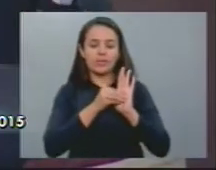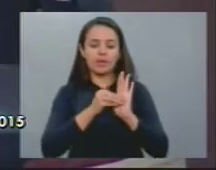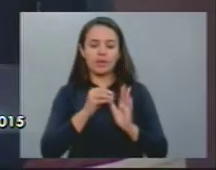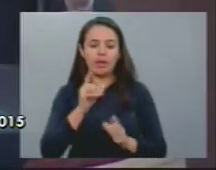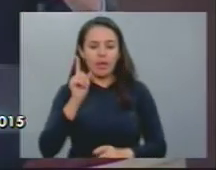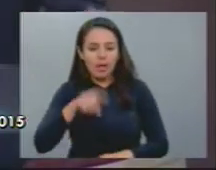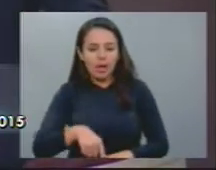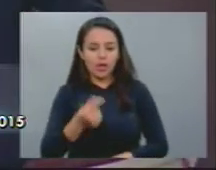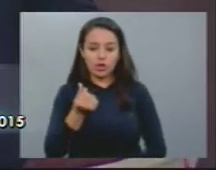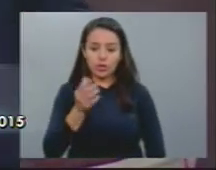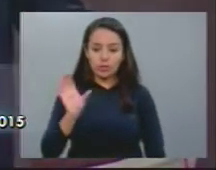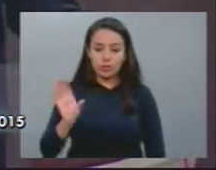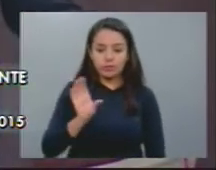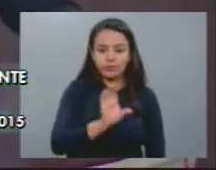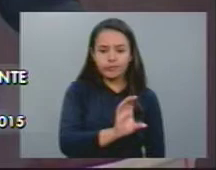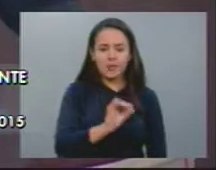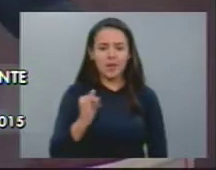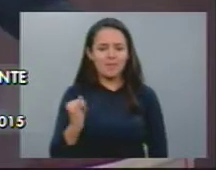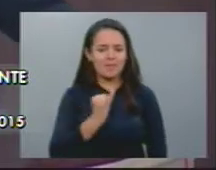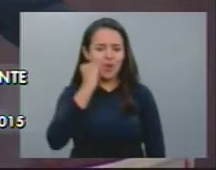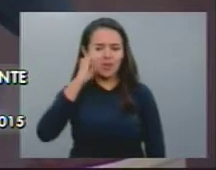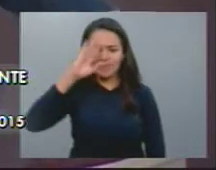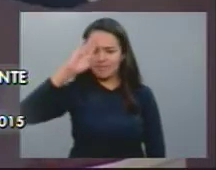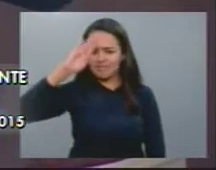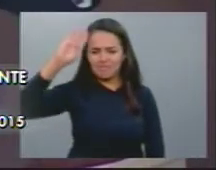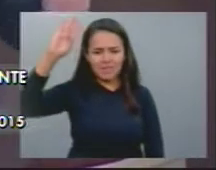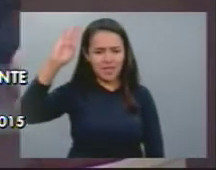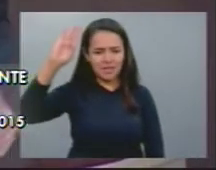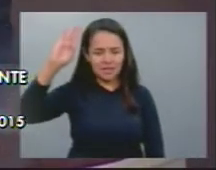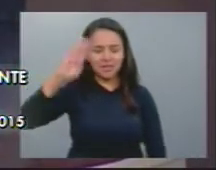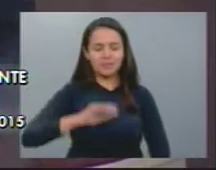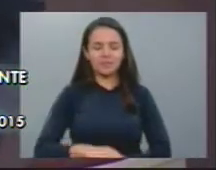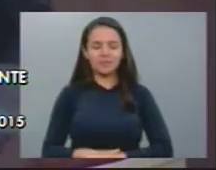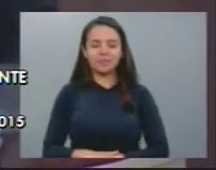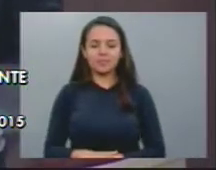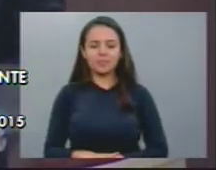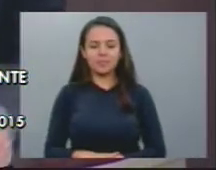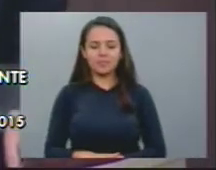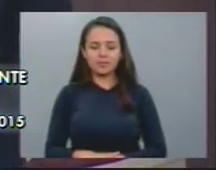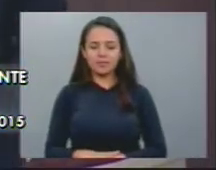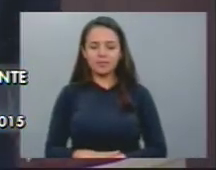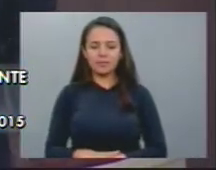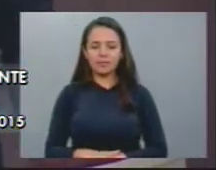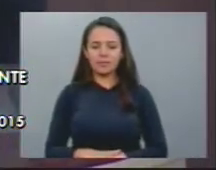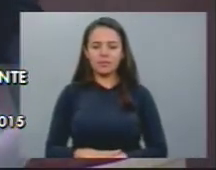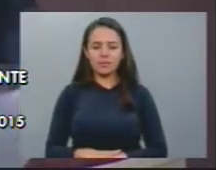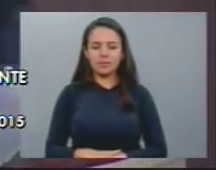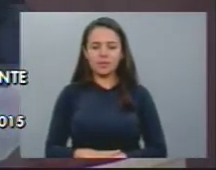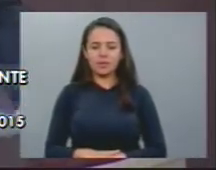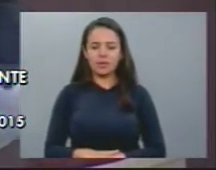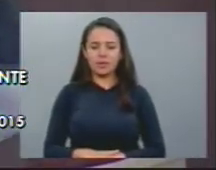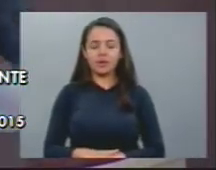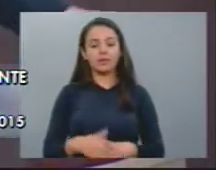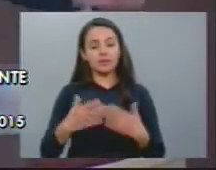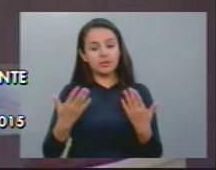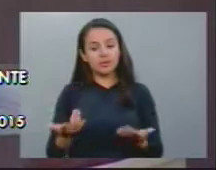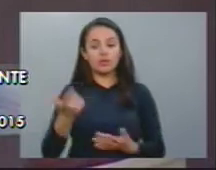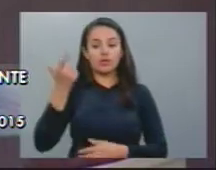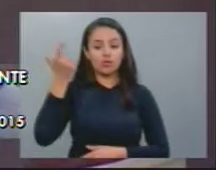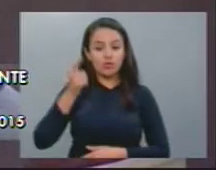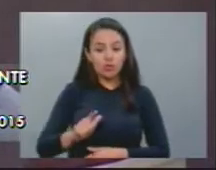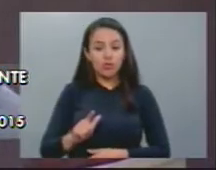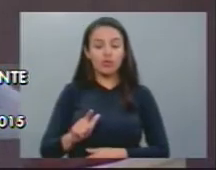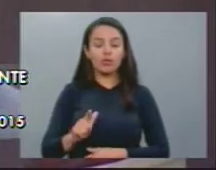na visão dos atores sociais com os quais nós nos relacionamos, são estratégicas. Portanto, eu repito,